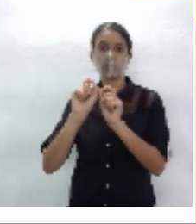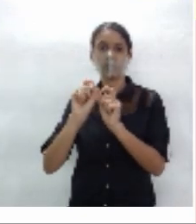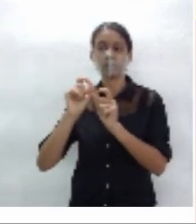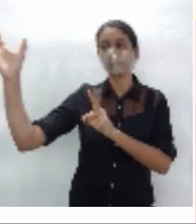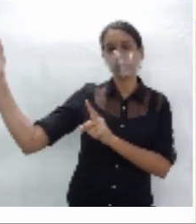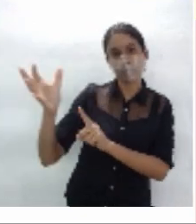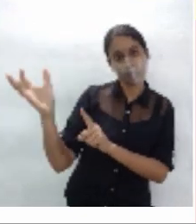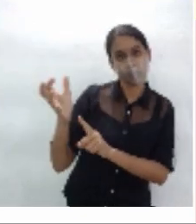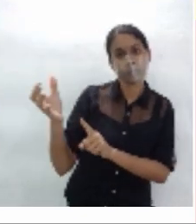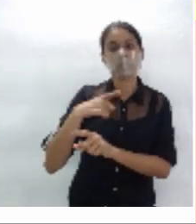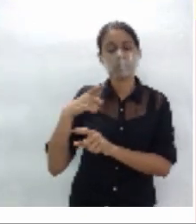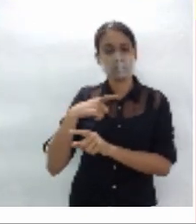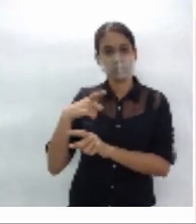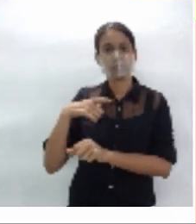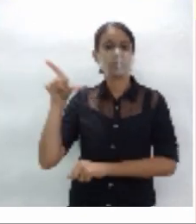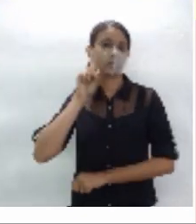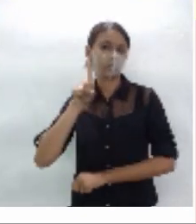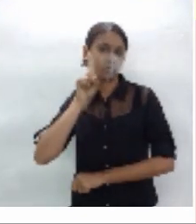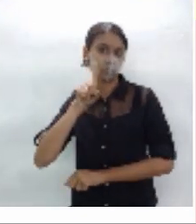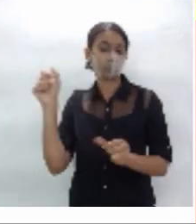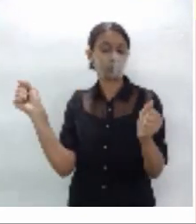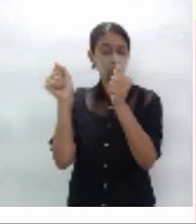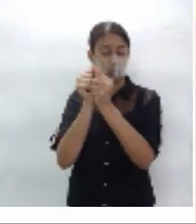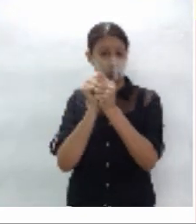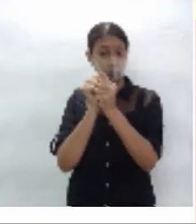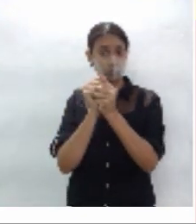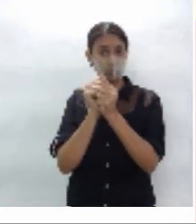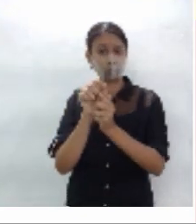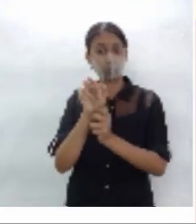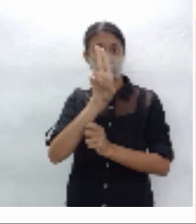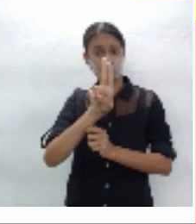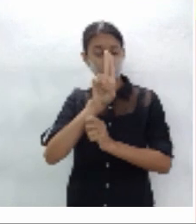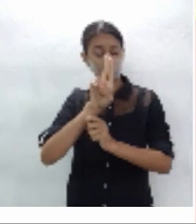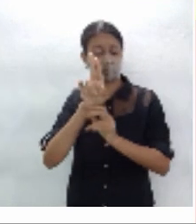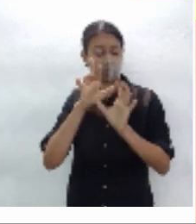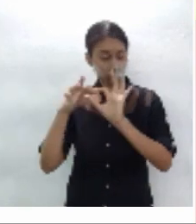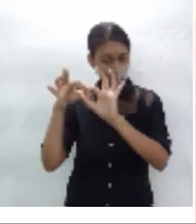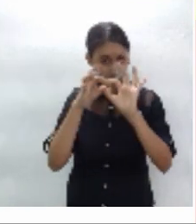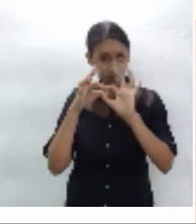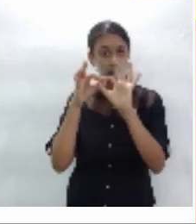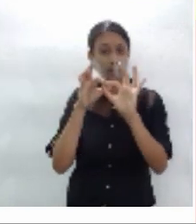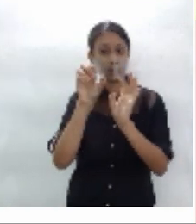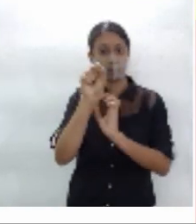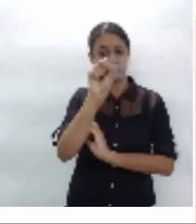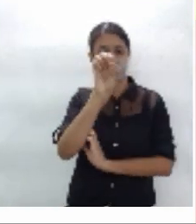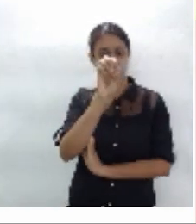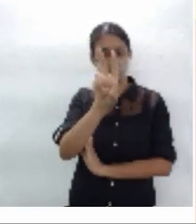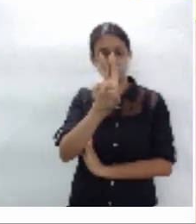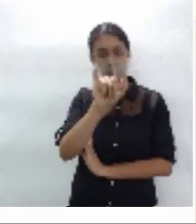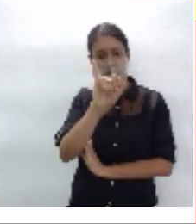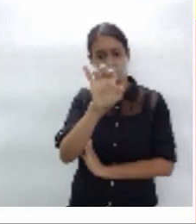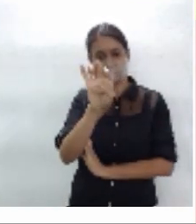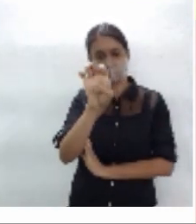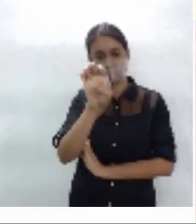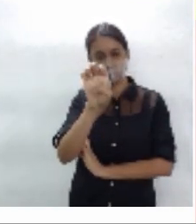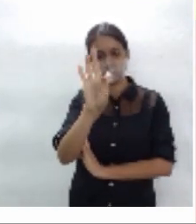influência, os Estados Unidos e a União Soviética apoiaram os movimentos de independência.